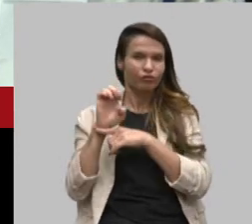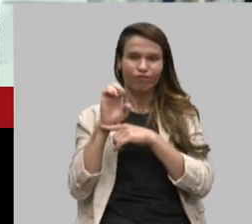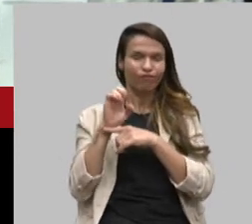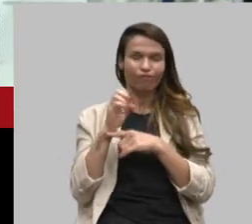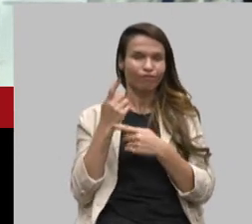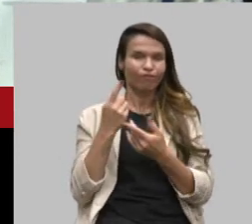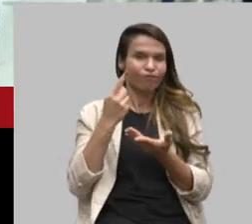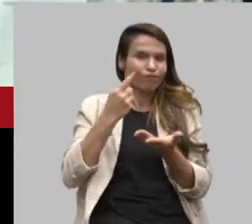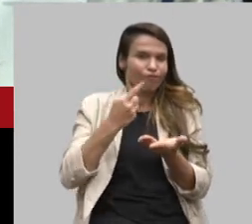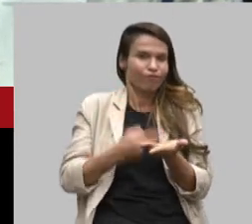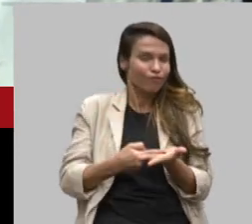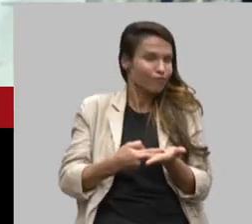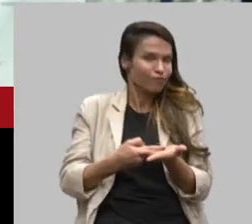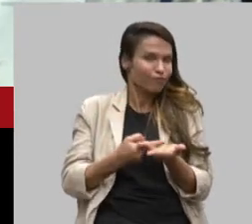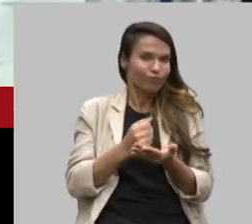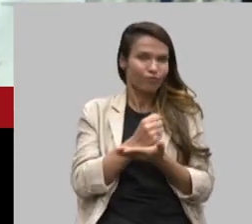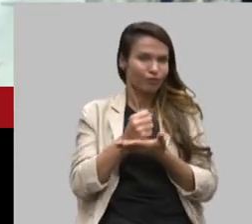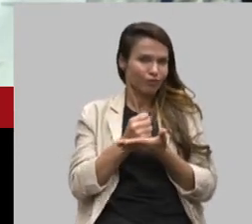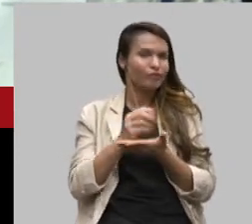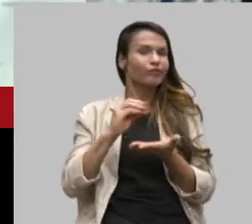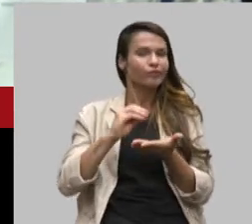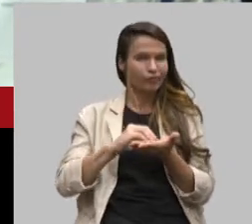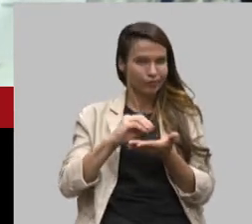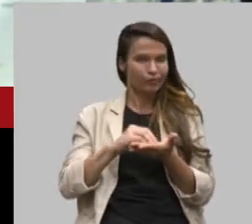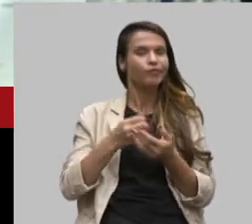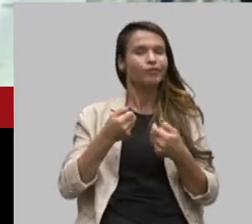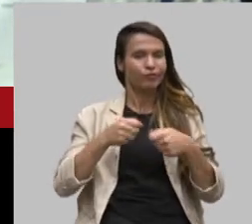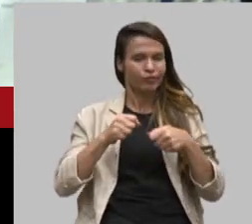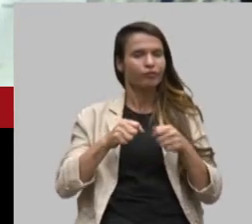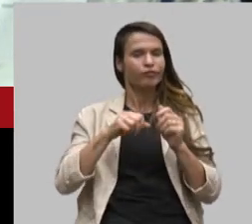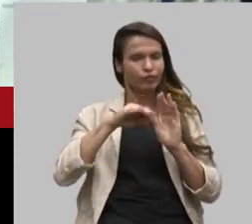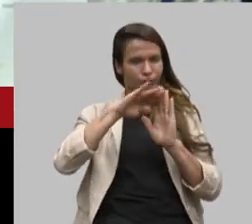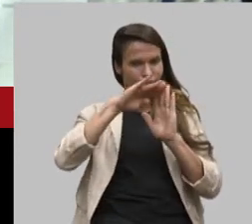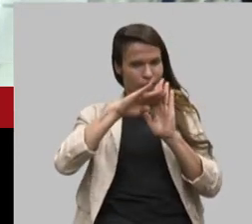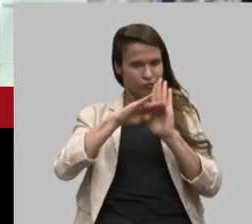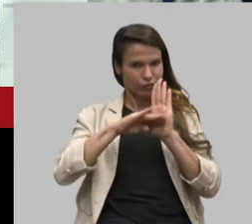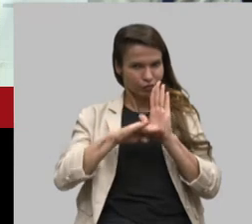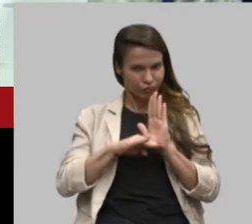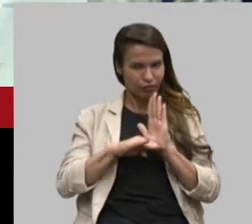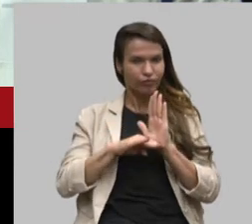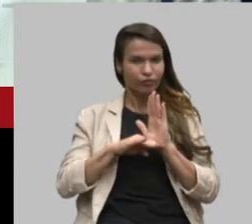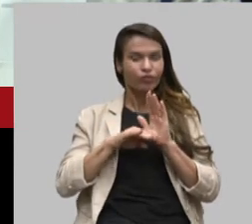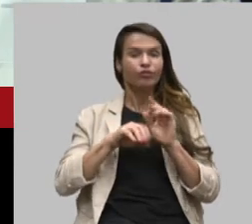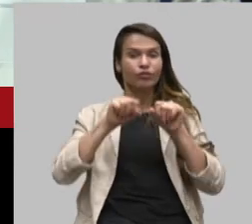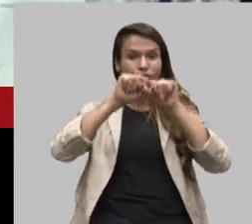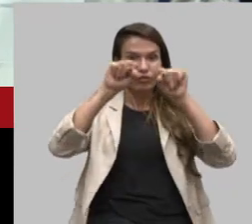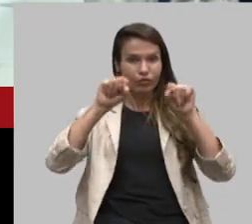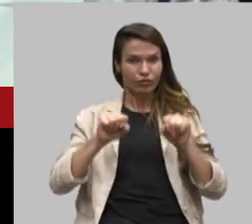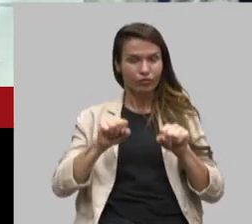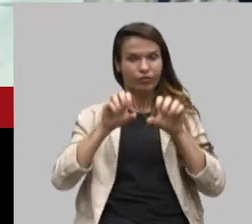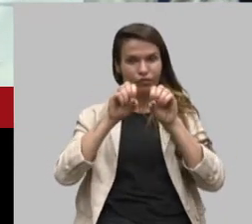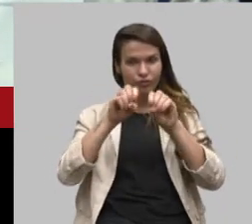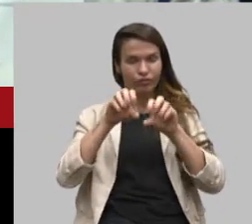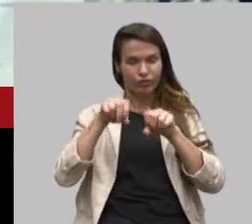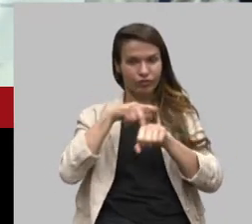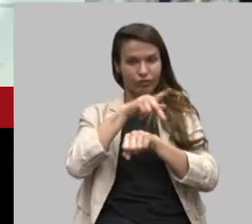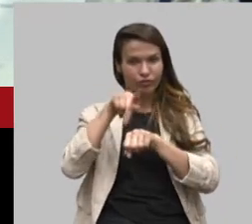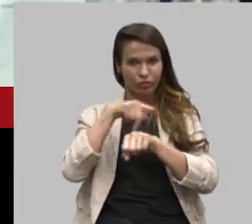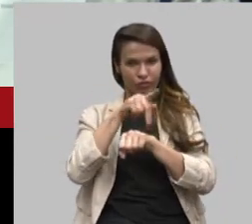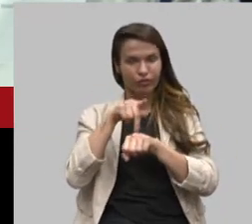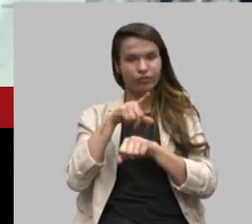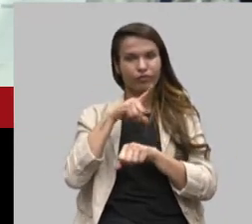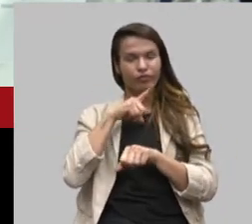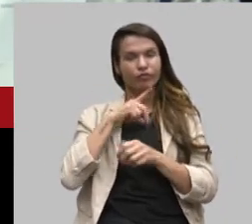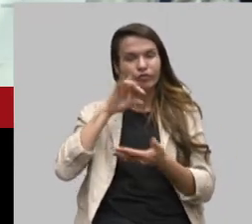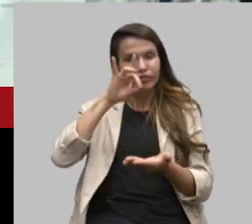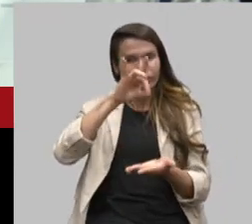Eh deveria sim haver uma padronização no sistema de ensino do país para que haja uma para que